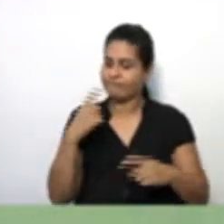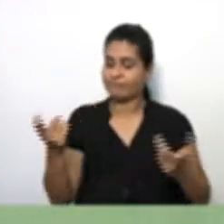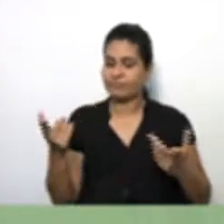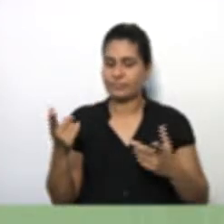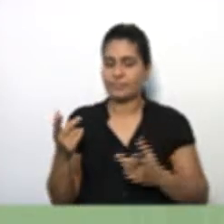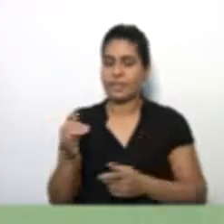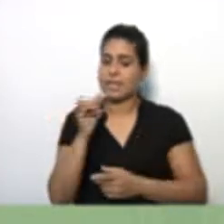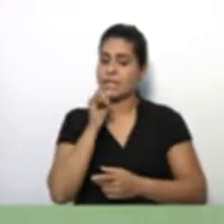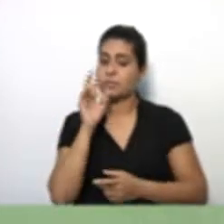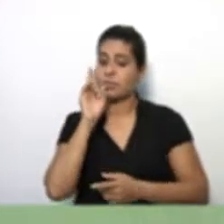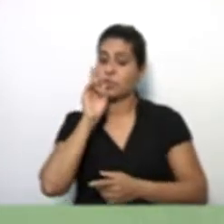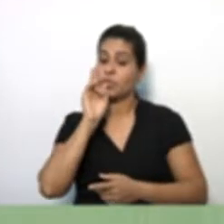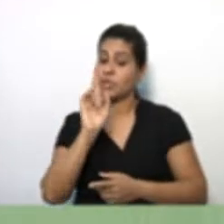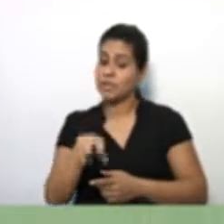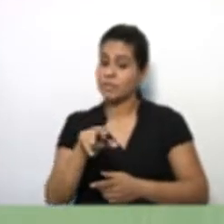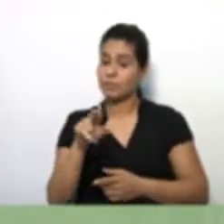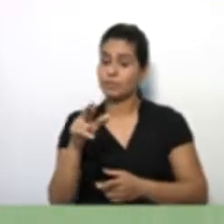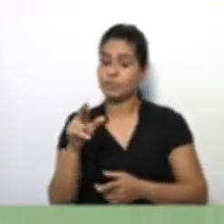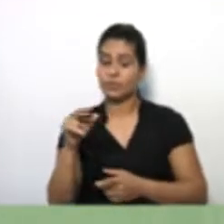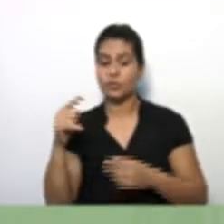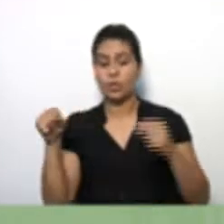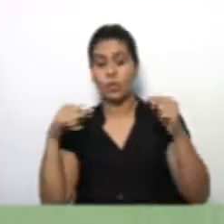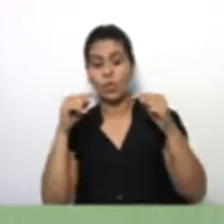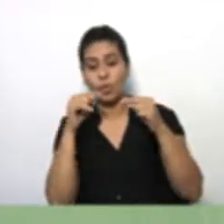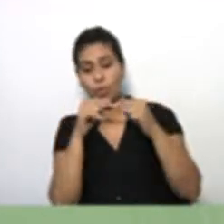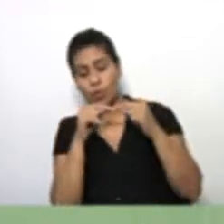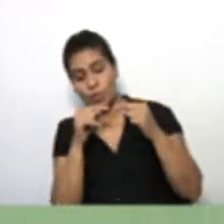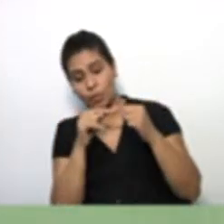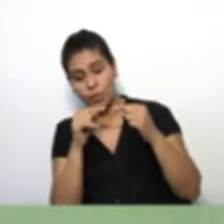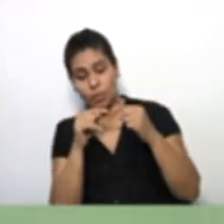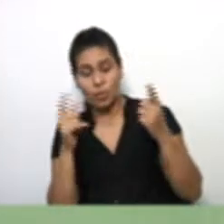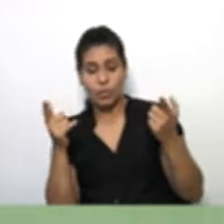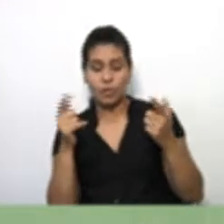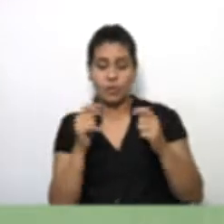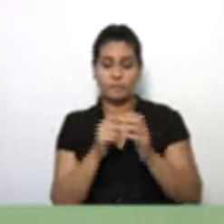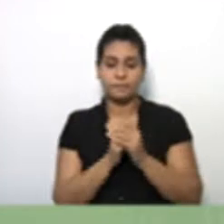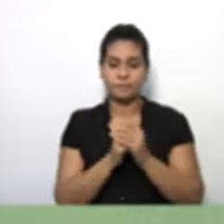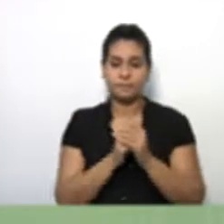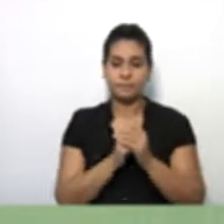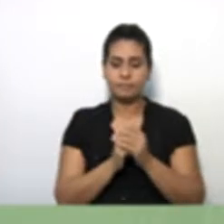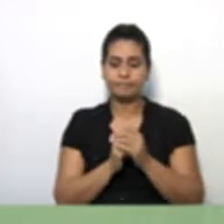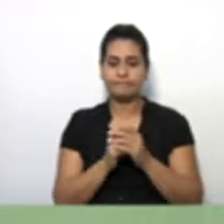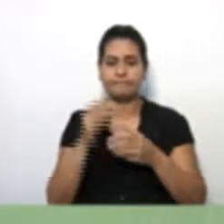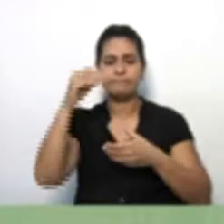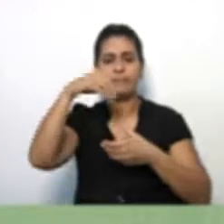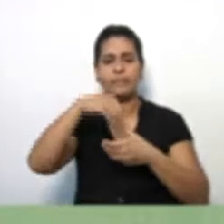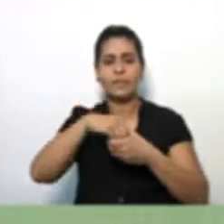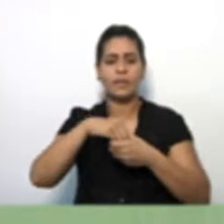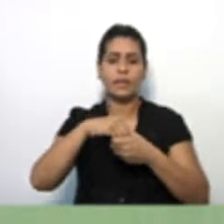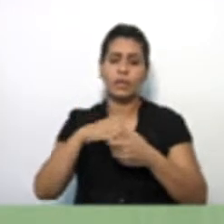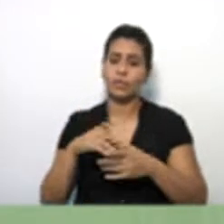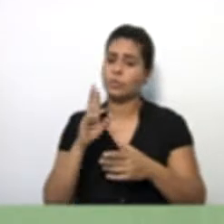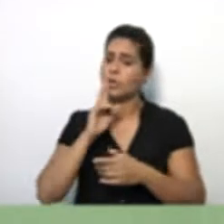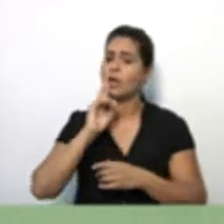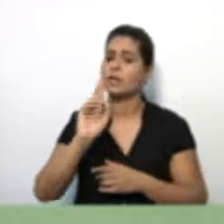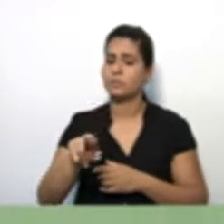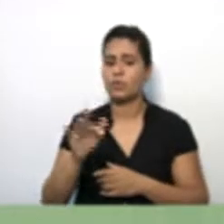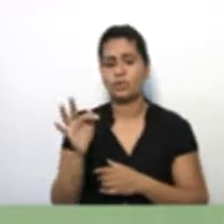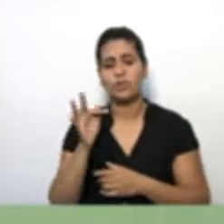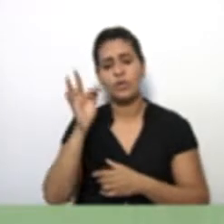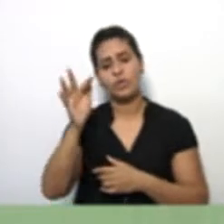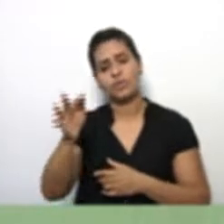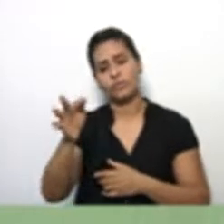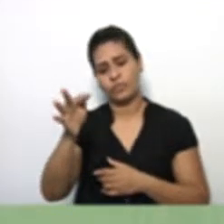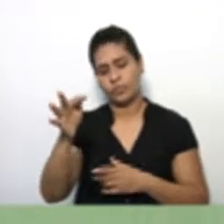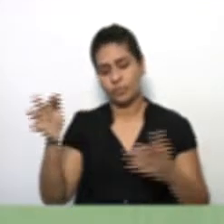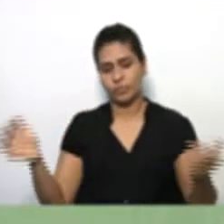se ele colocasse aqui, ó, planejar é realizar os objetivos dentro de um resultado futuro. Aí poderia ser